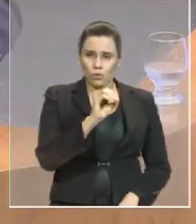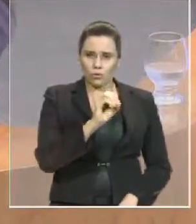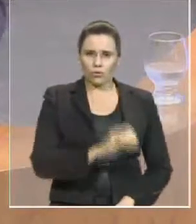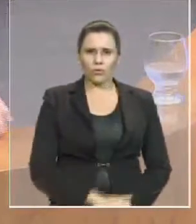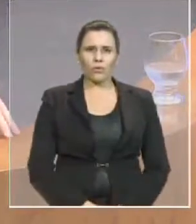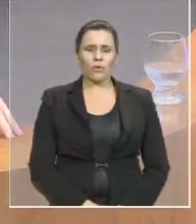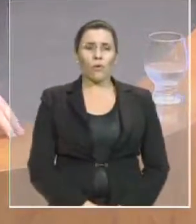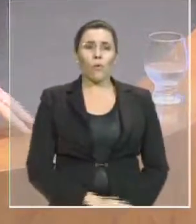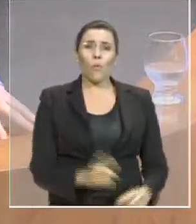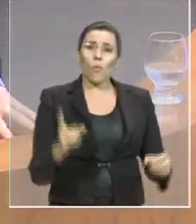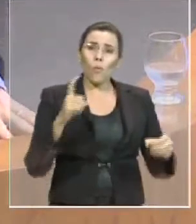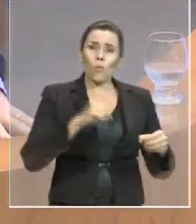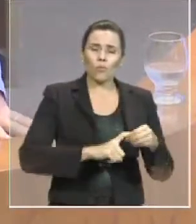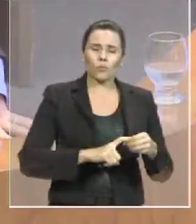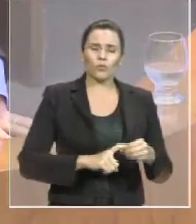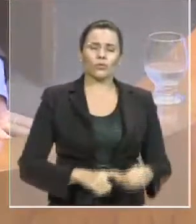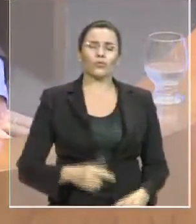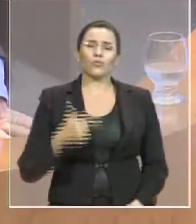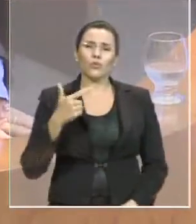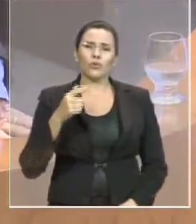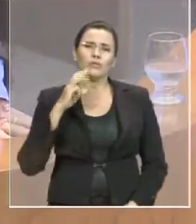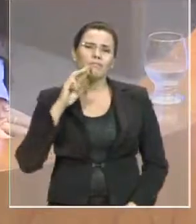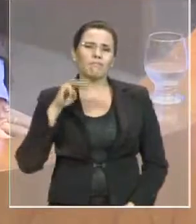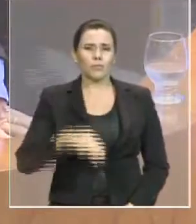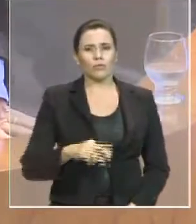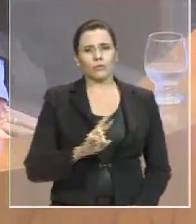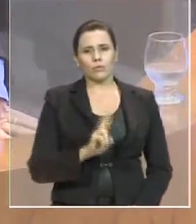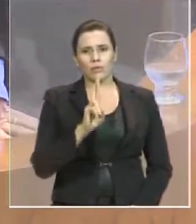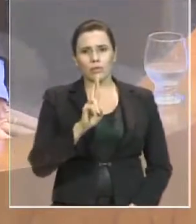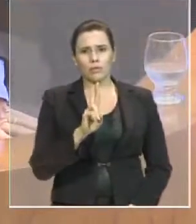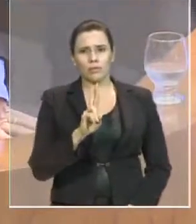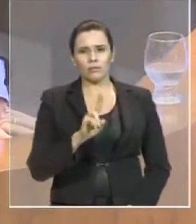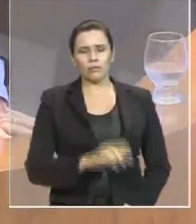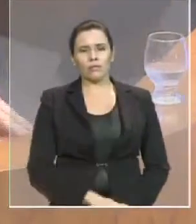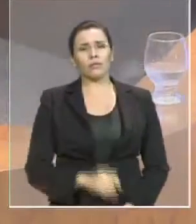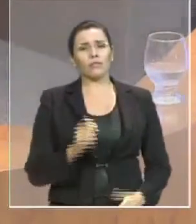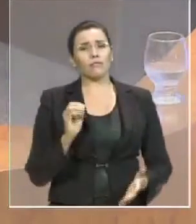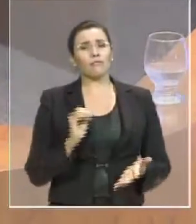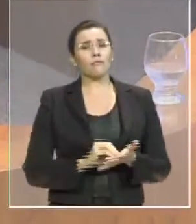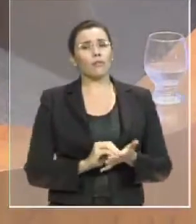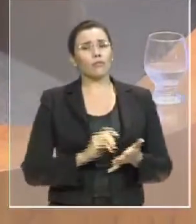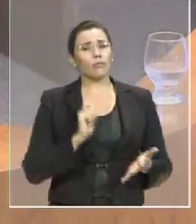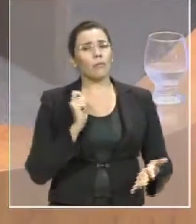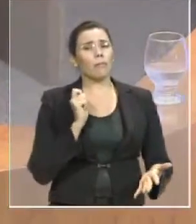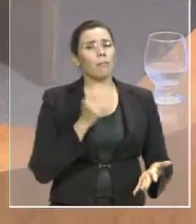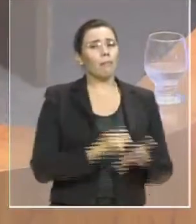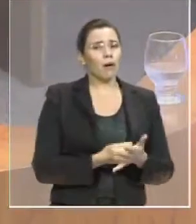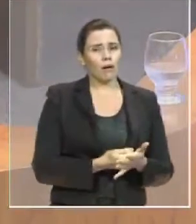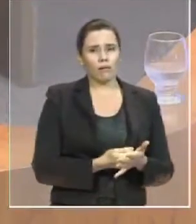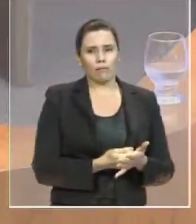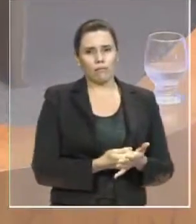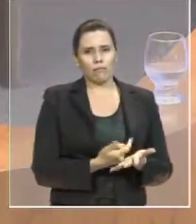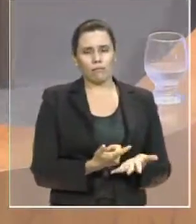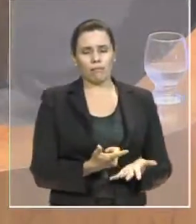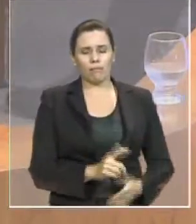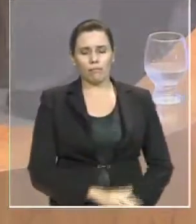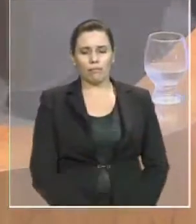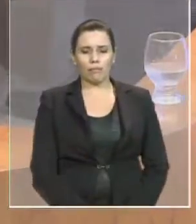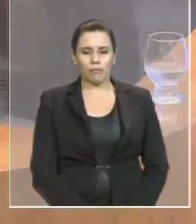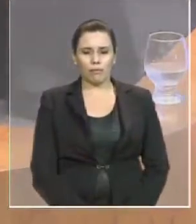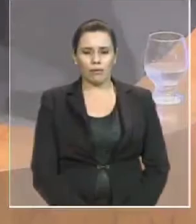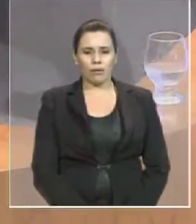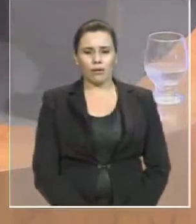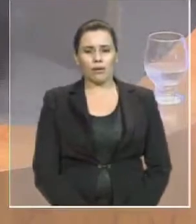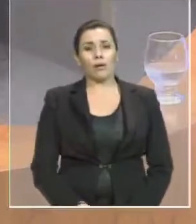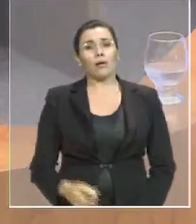foi pago todo na gestão da ex-prefeita Socorro. Ou seja, o deputado tinha uma missão aqui no governo do Estado, principalmente